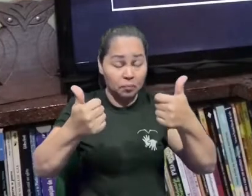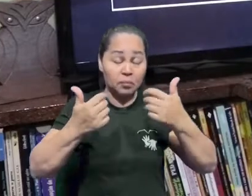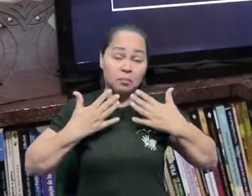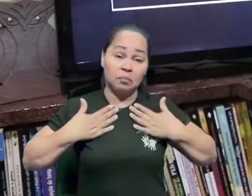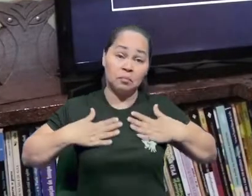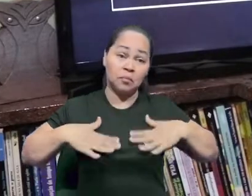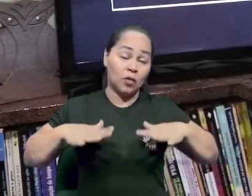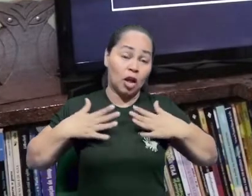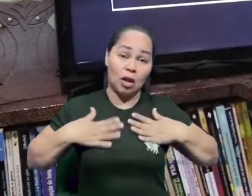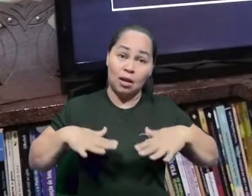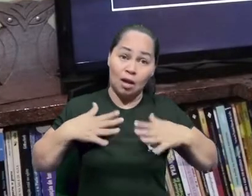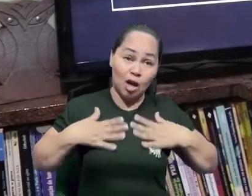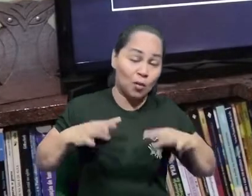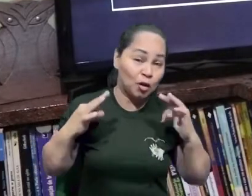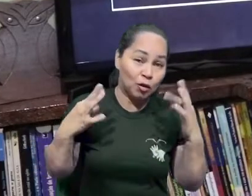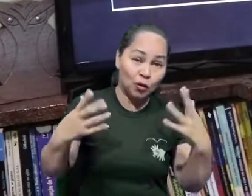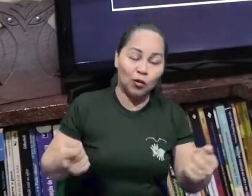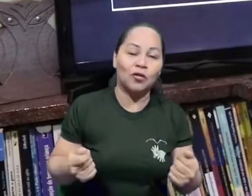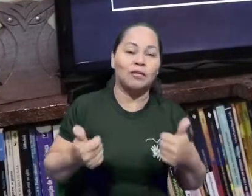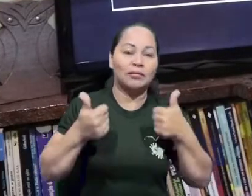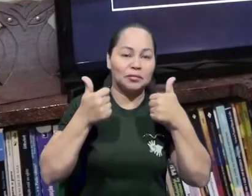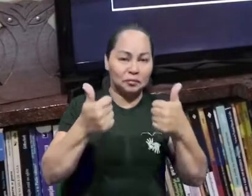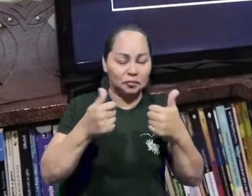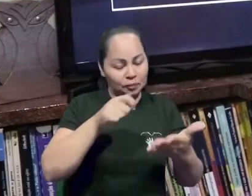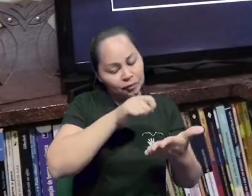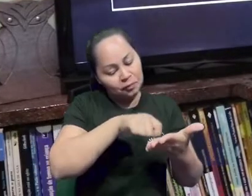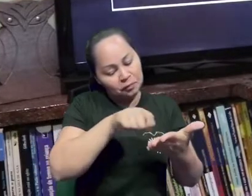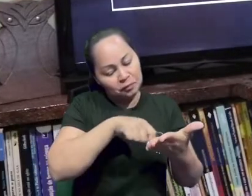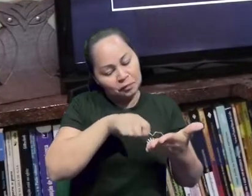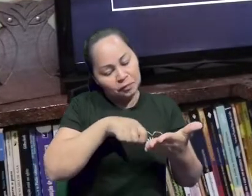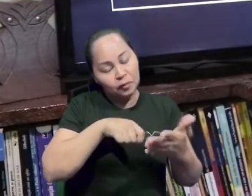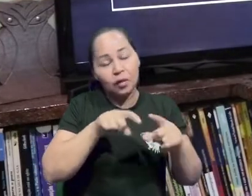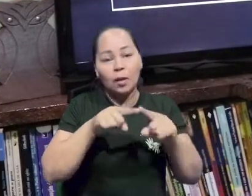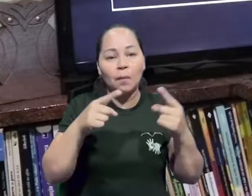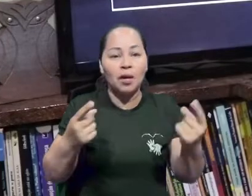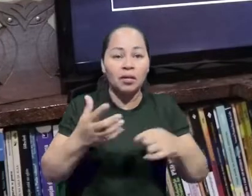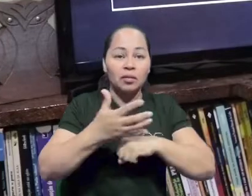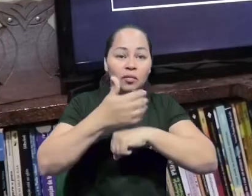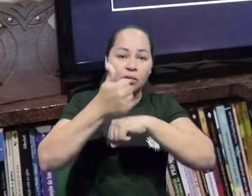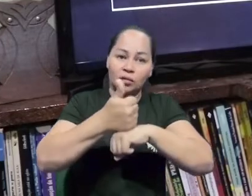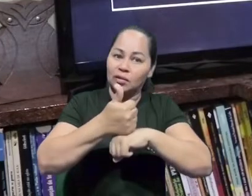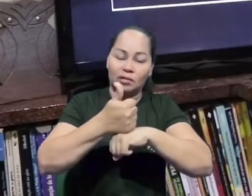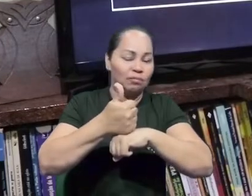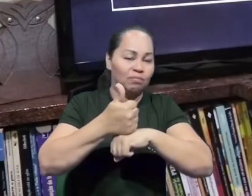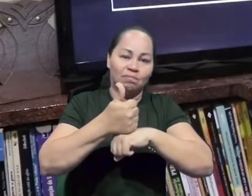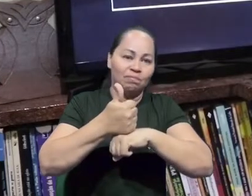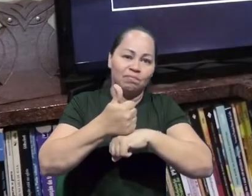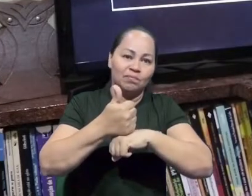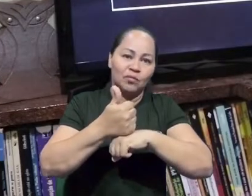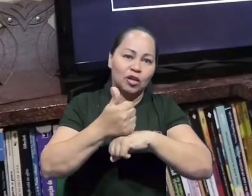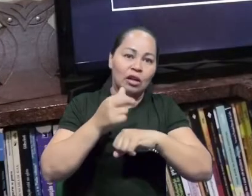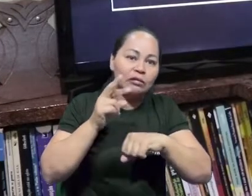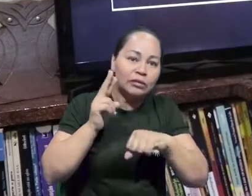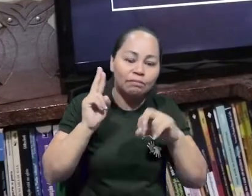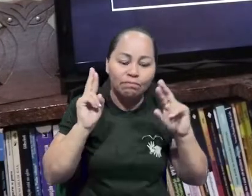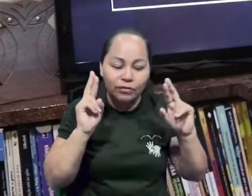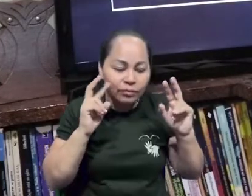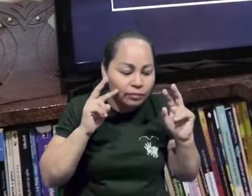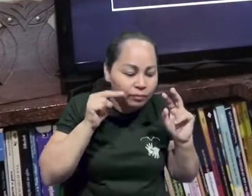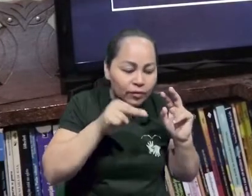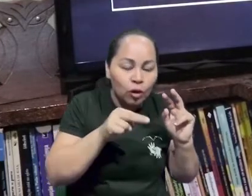postura passiva. Então tudo que der ele se interessa e consegue manter a concentração. Mas a qualidade não é o que a